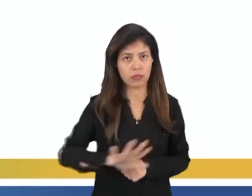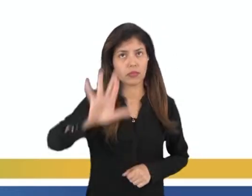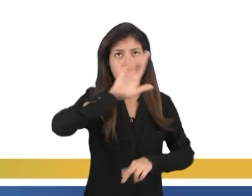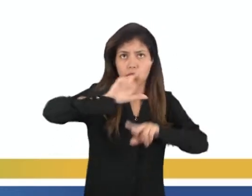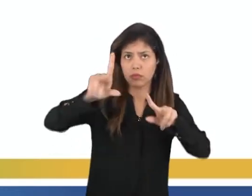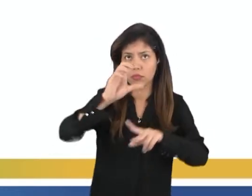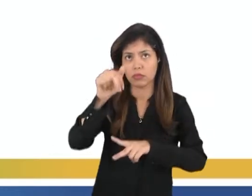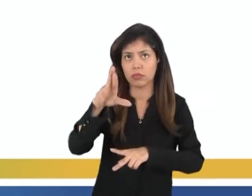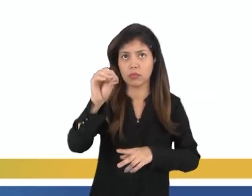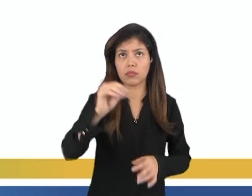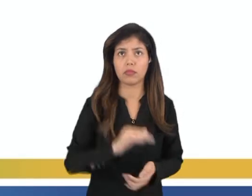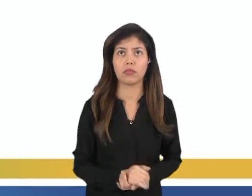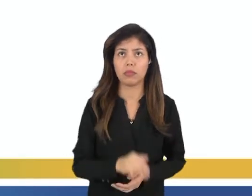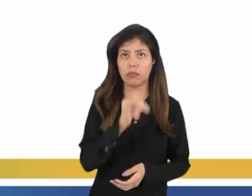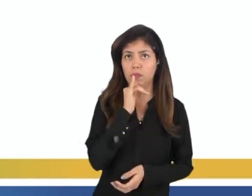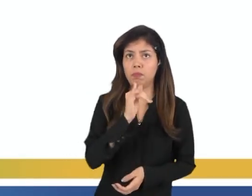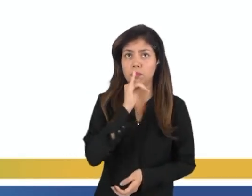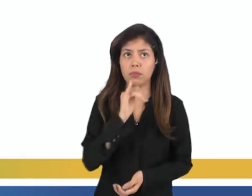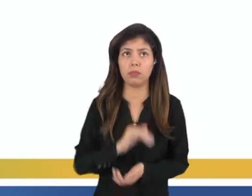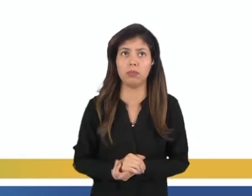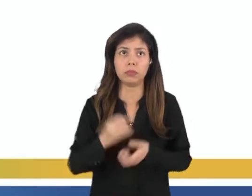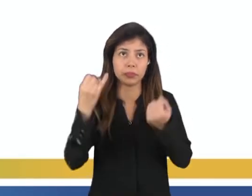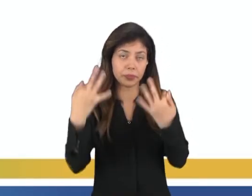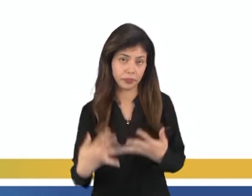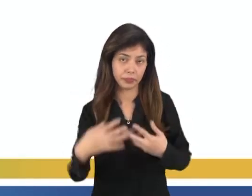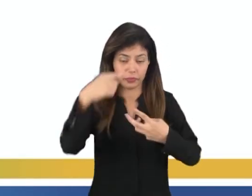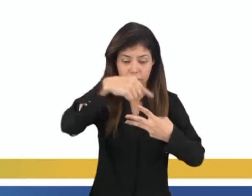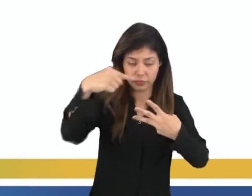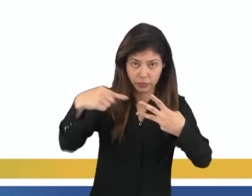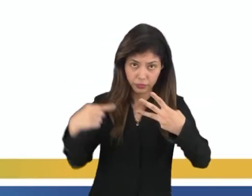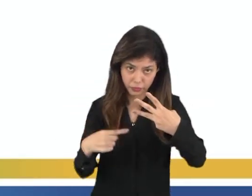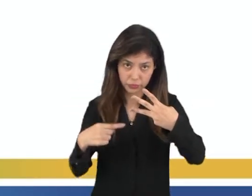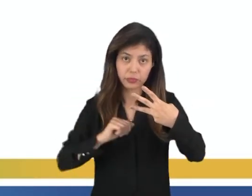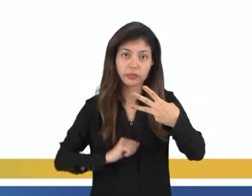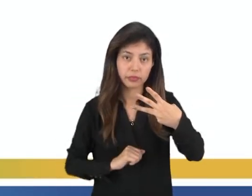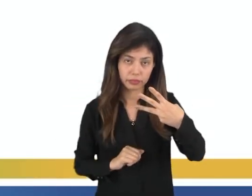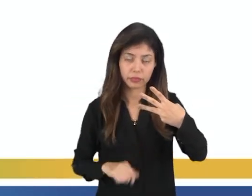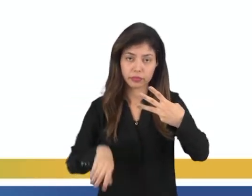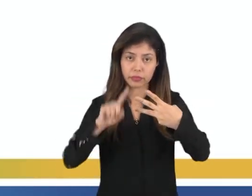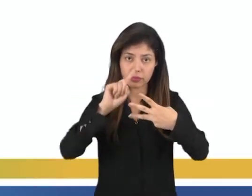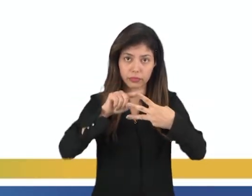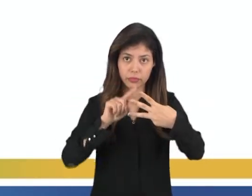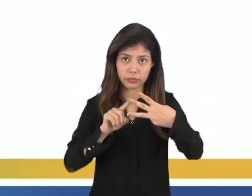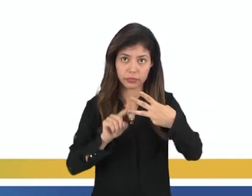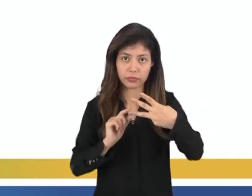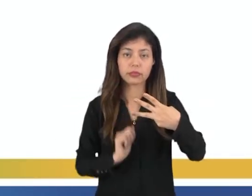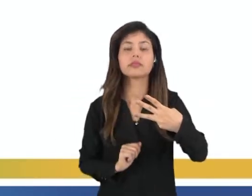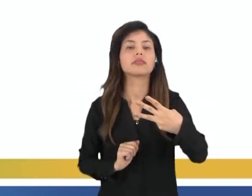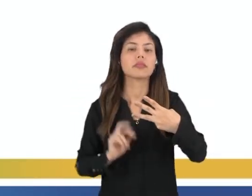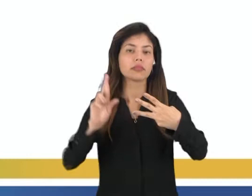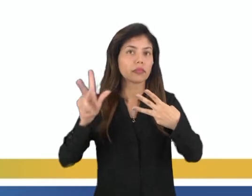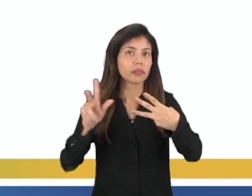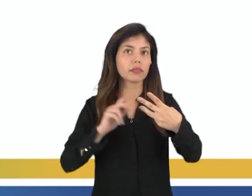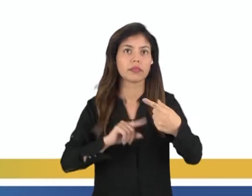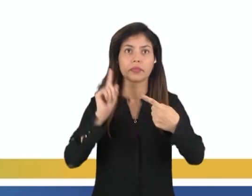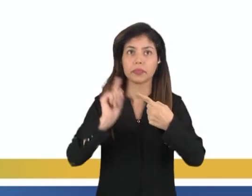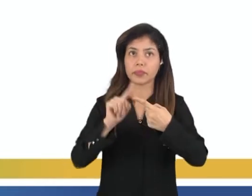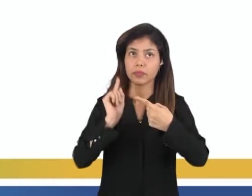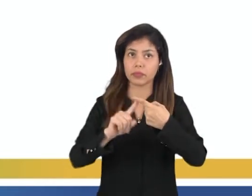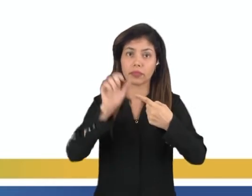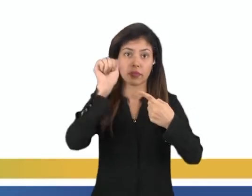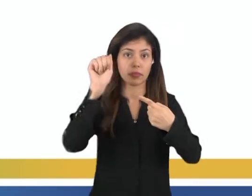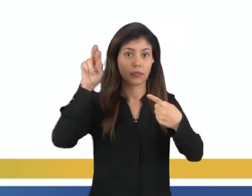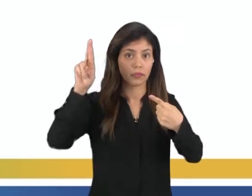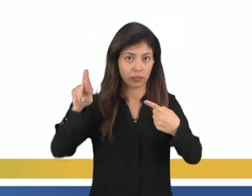universo diferente do canon. Esse universo pode diferir de 3 modos. Existem 3 modos para se diferenciar. Primeiro